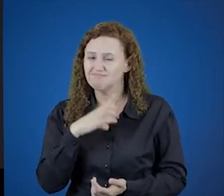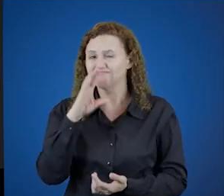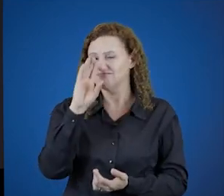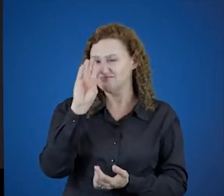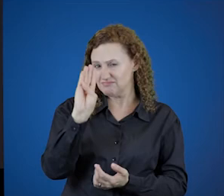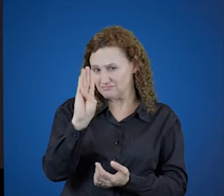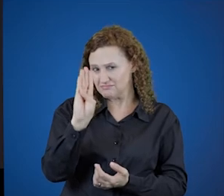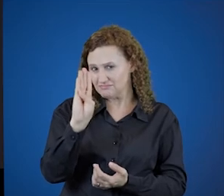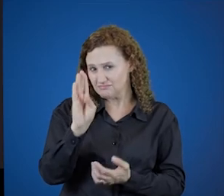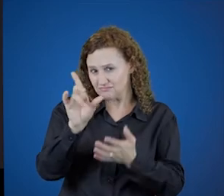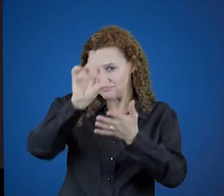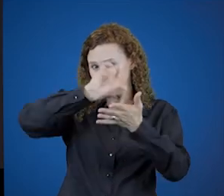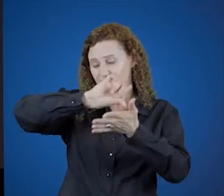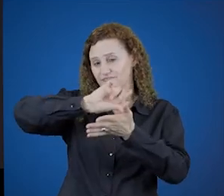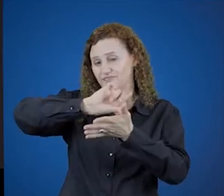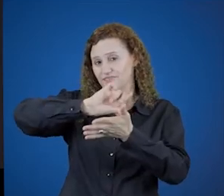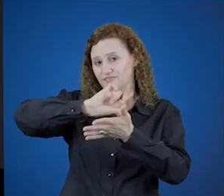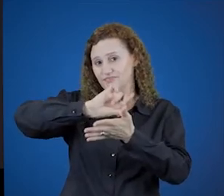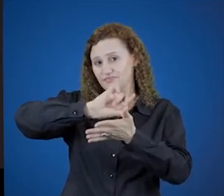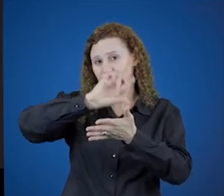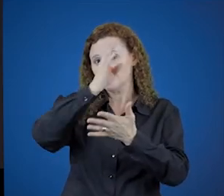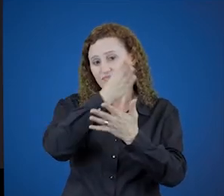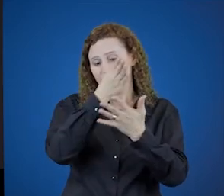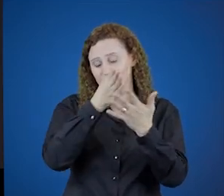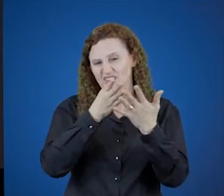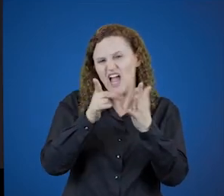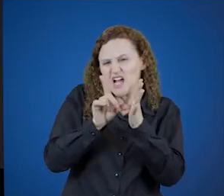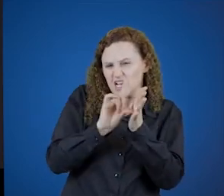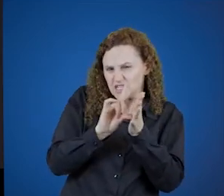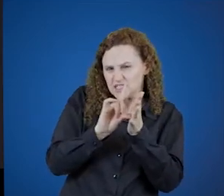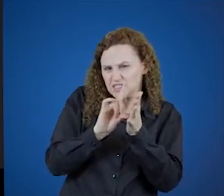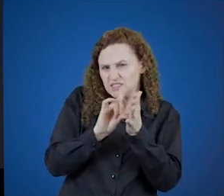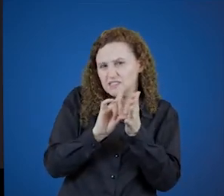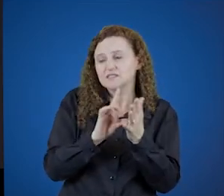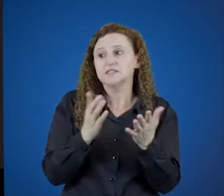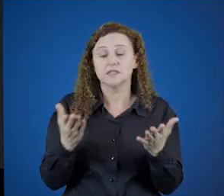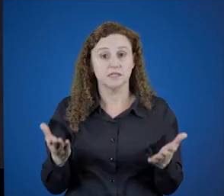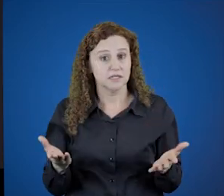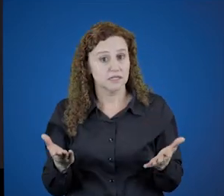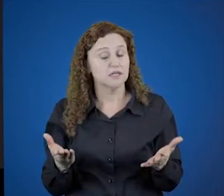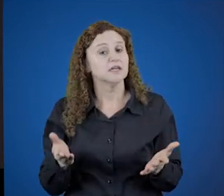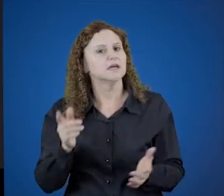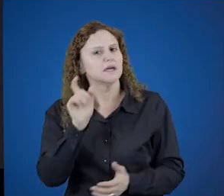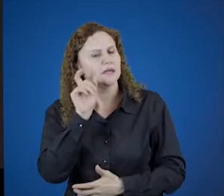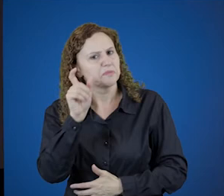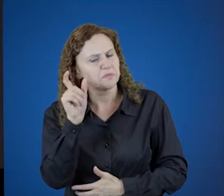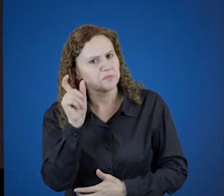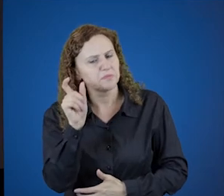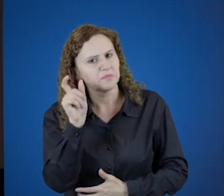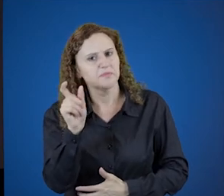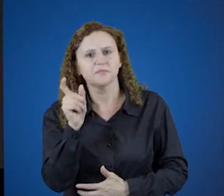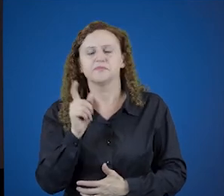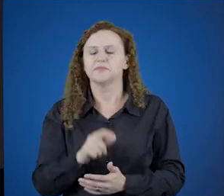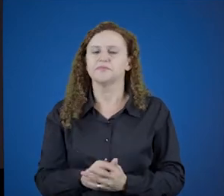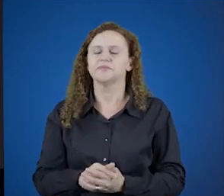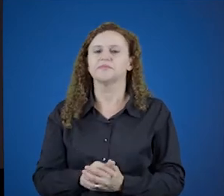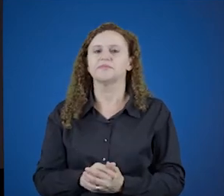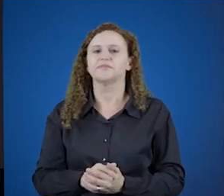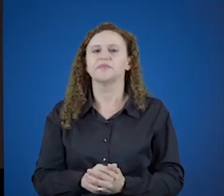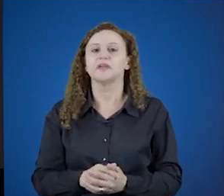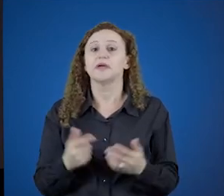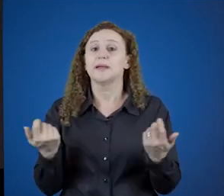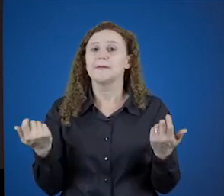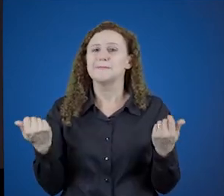e tem um bebezinho aqui antecedido é uma consoante essas palavras o bastante